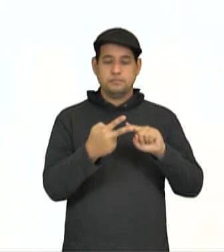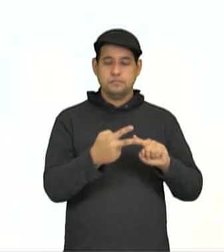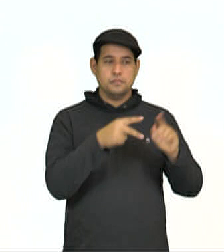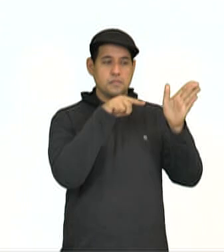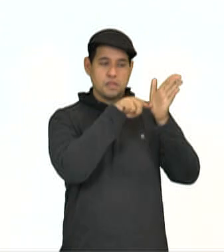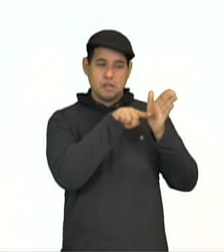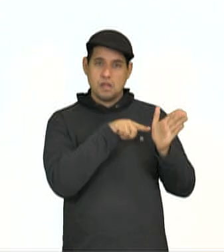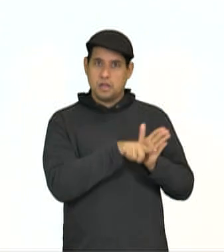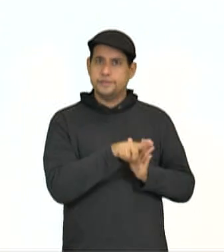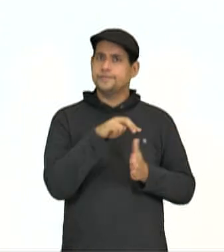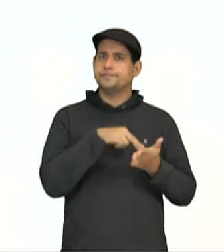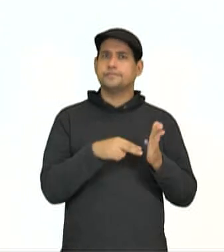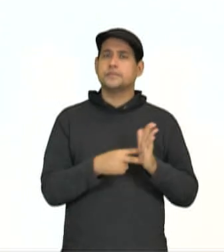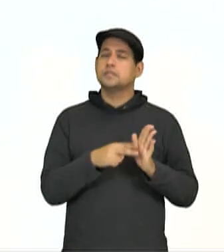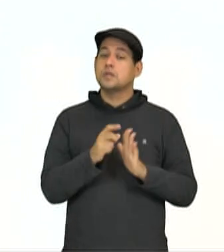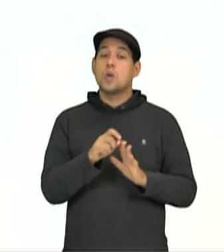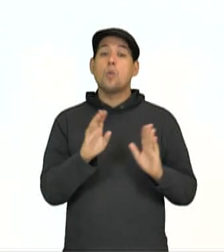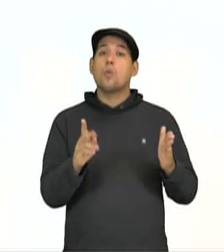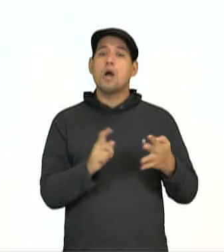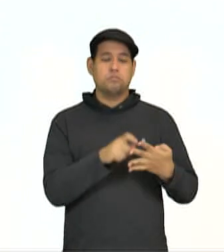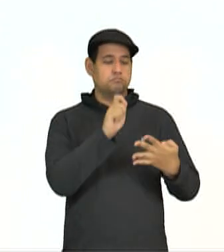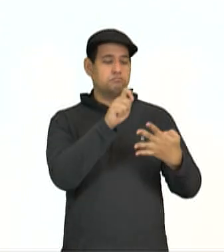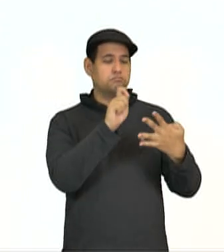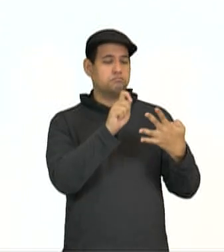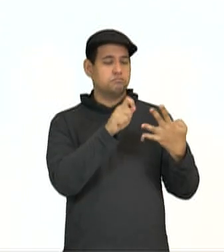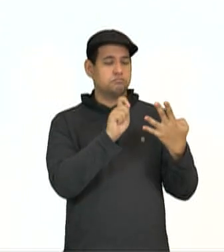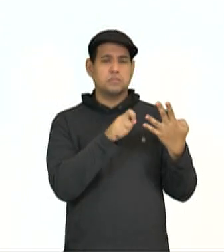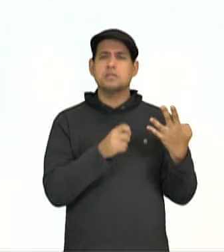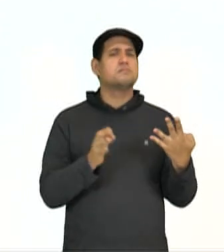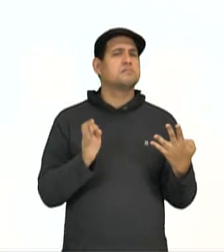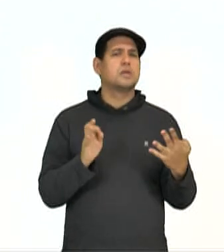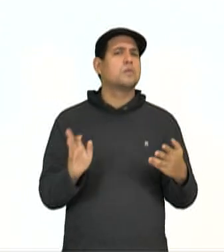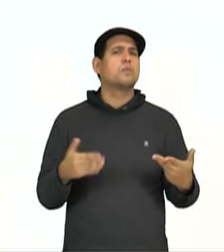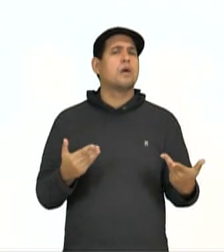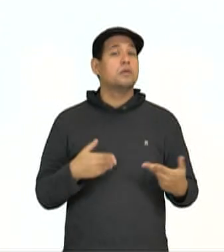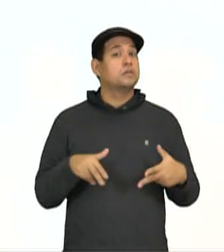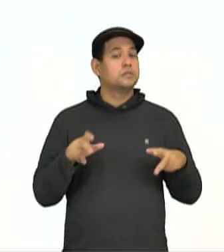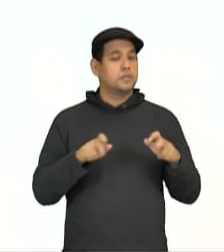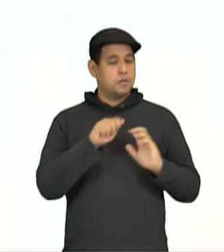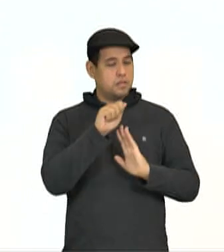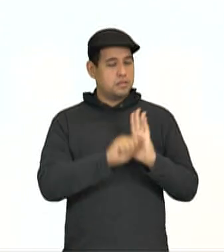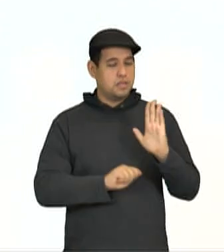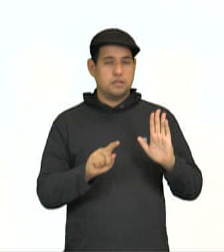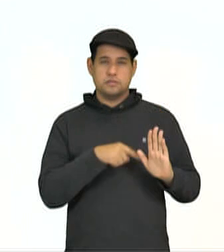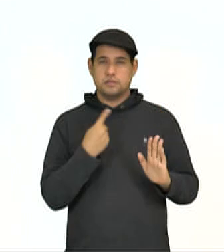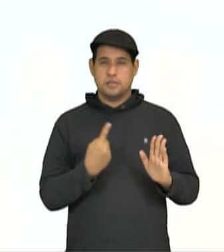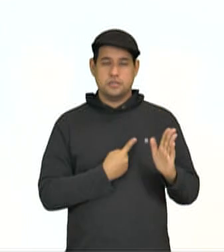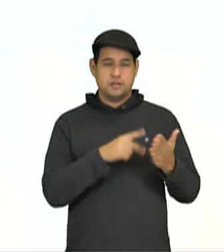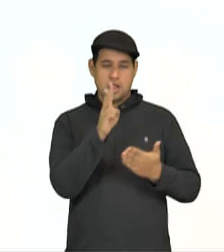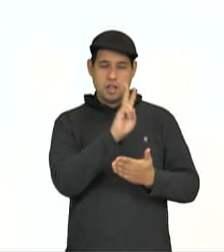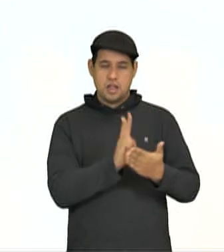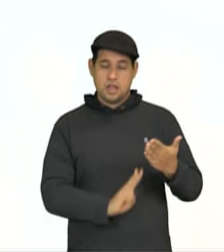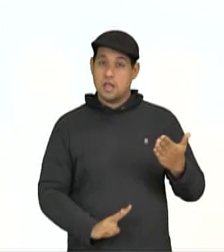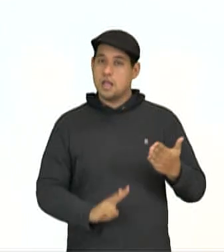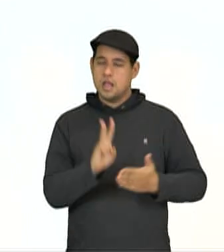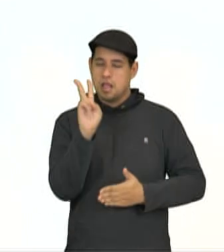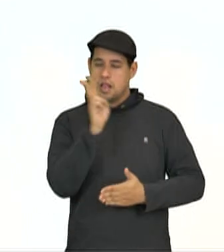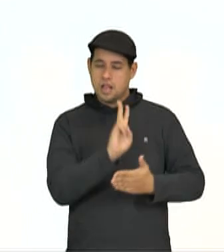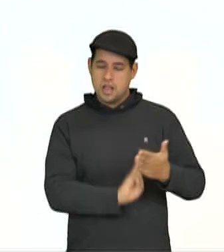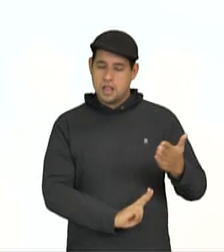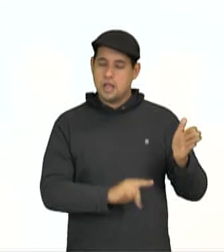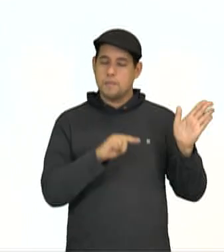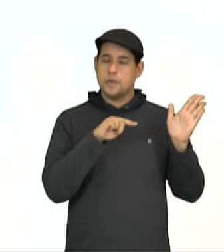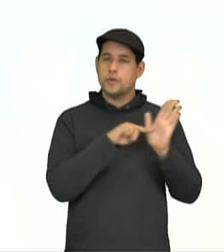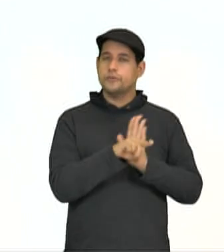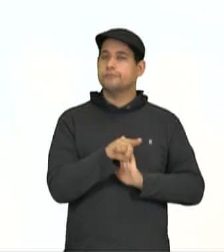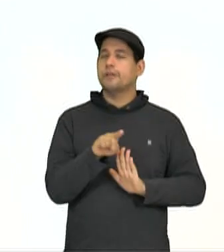aqui, que seria para você marcar a alternativa correta, as duas perguntas são sobre o texto que nós iremos ler. Então, leiam as perguntas,